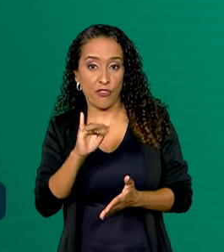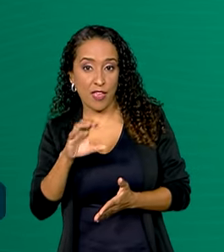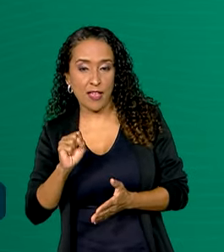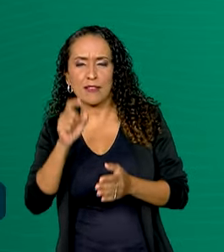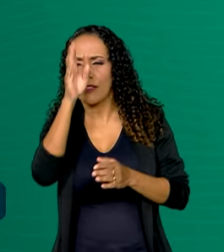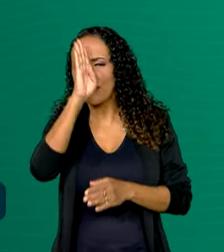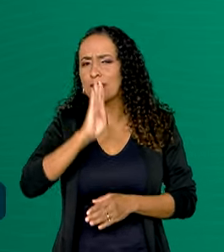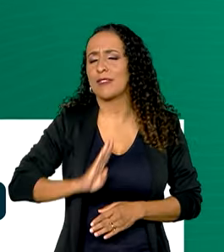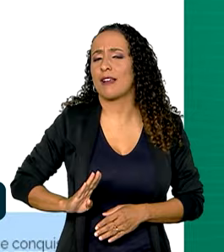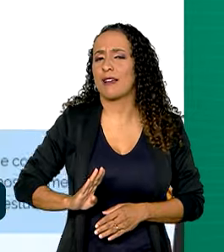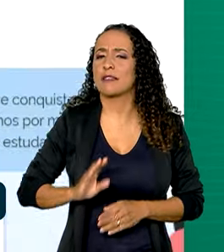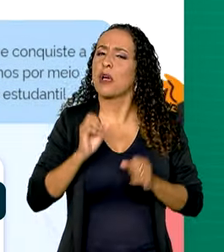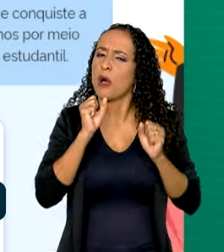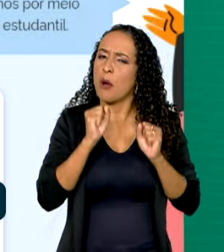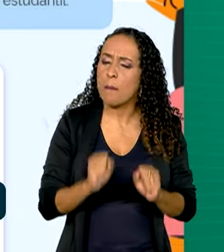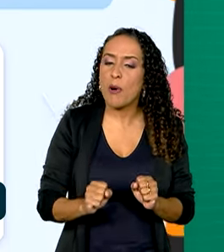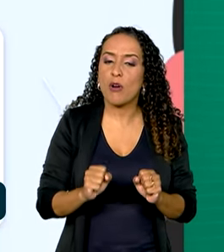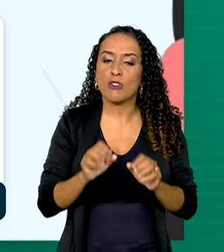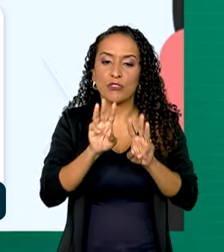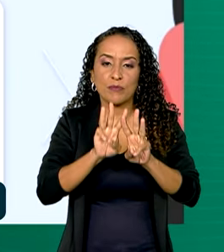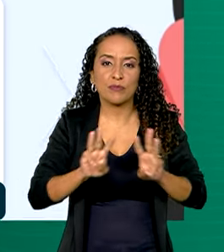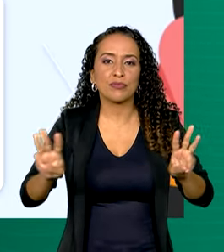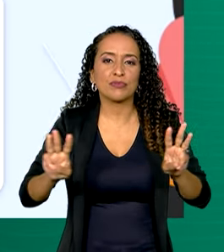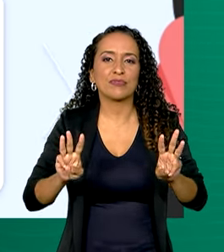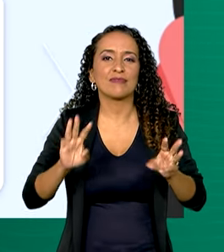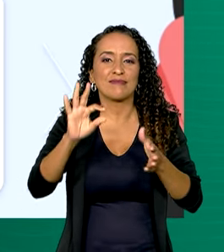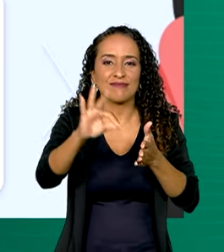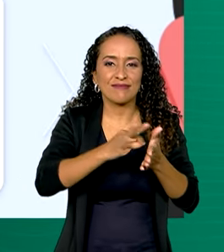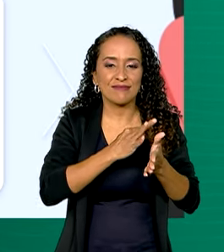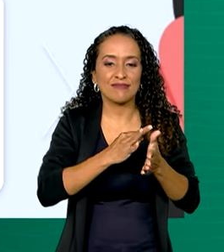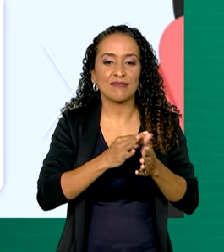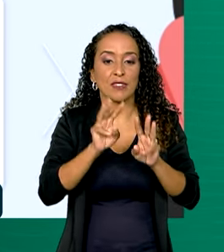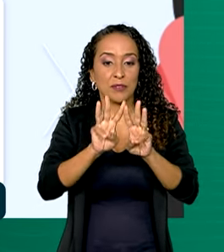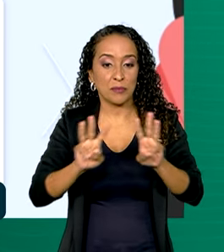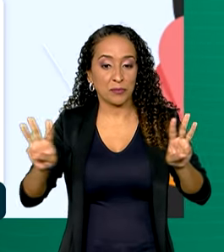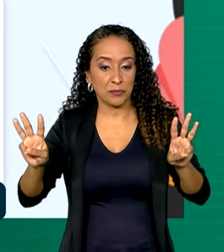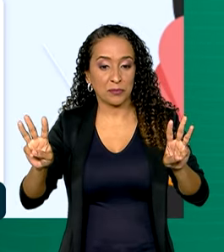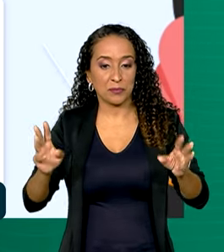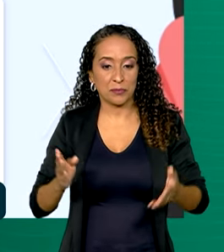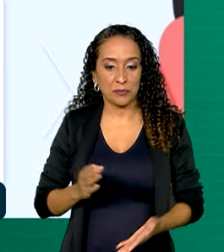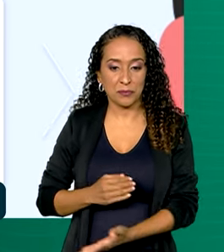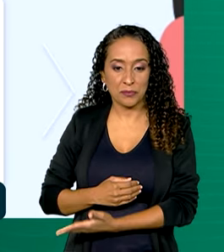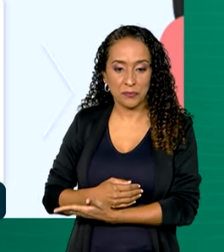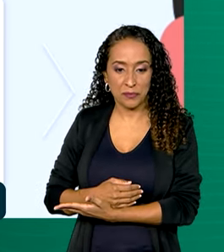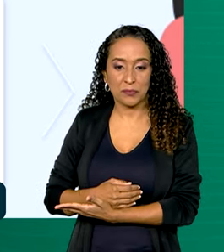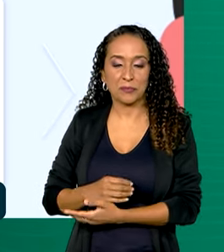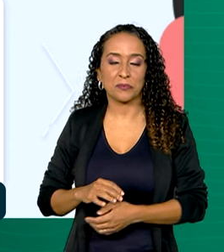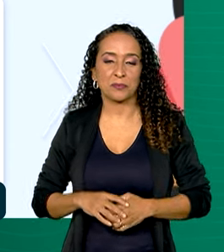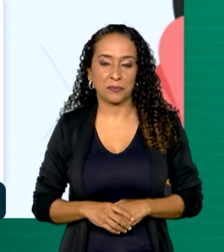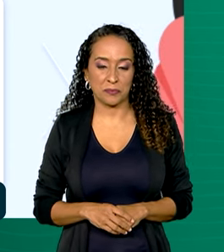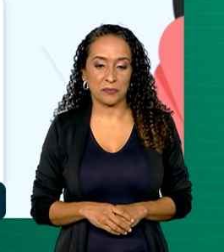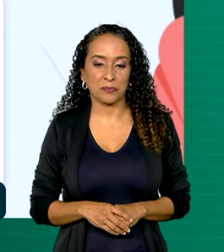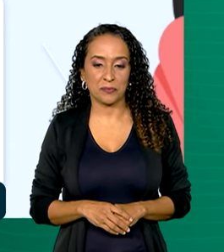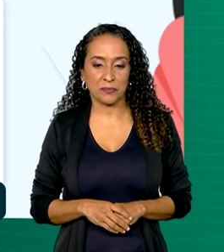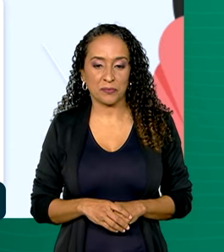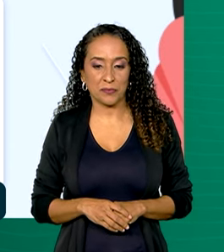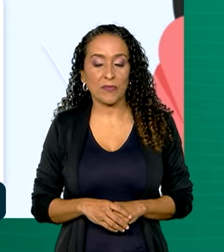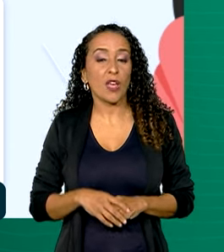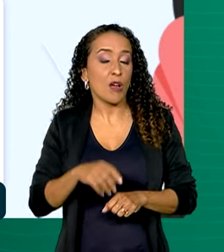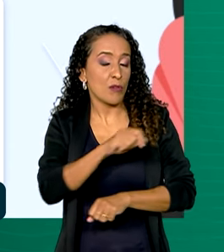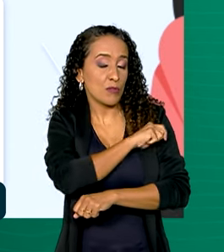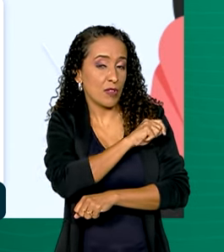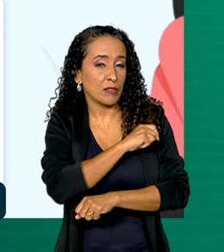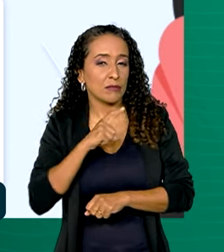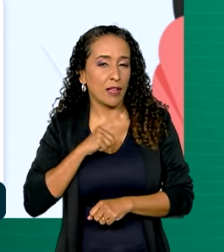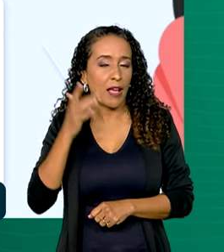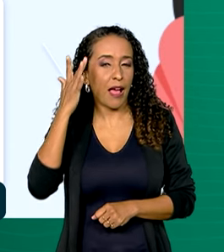são gratuitas e podem ser feitas pela internet, pelo Portal Único de Acesso ao Ensino Superior. Os estudantes